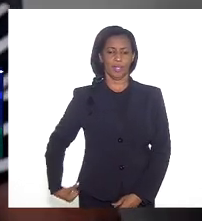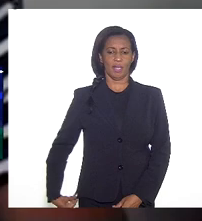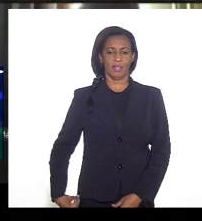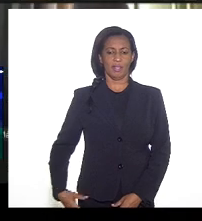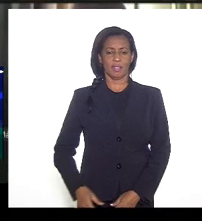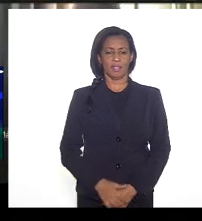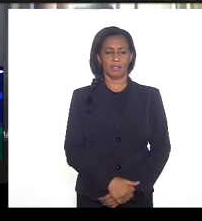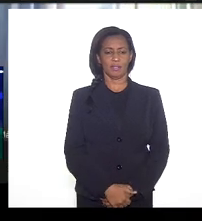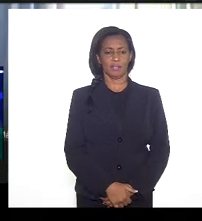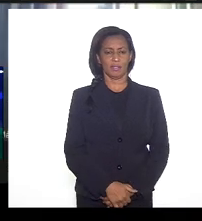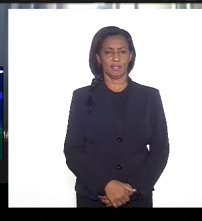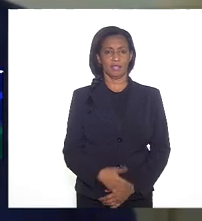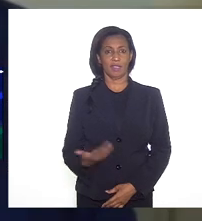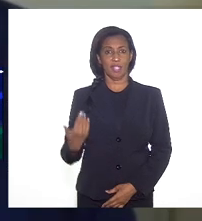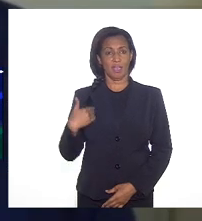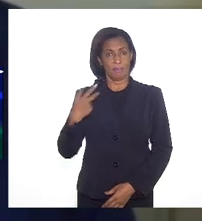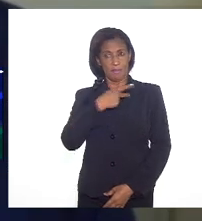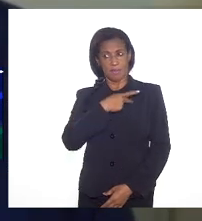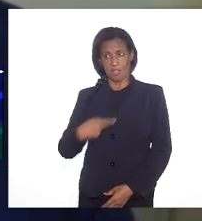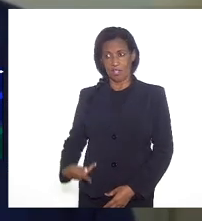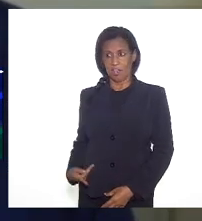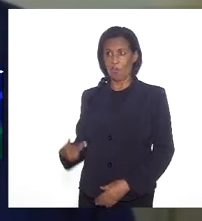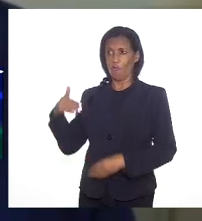Senhor presidente voto sim